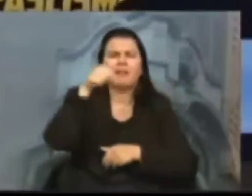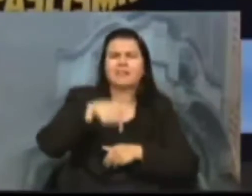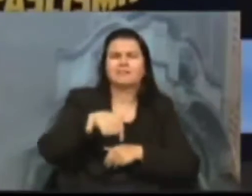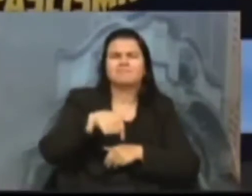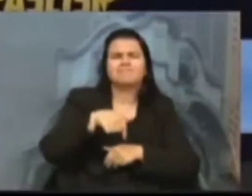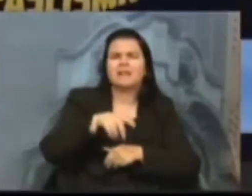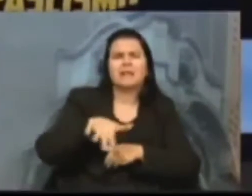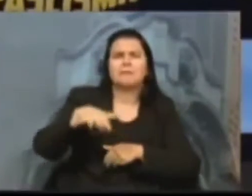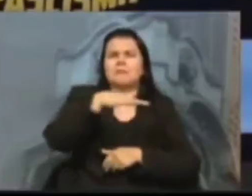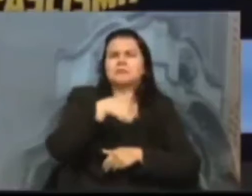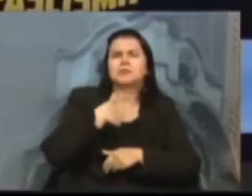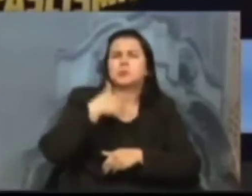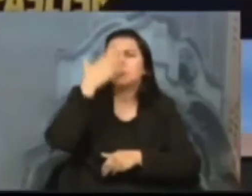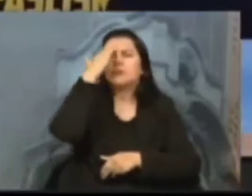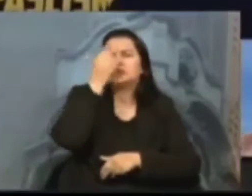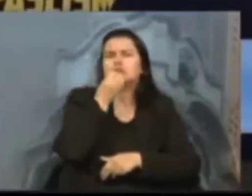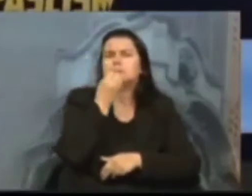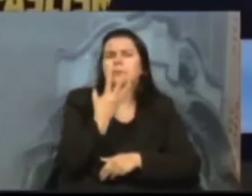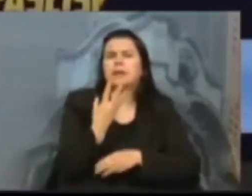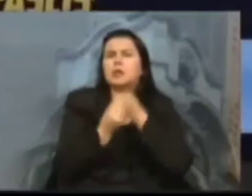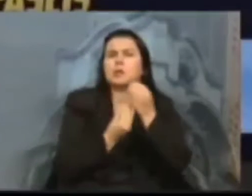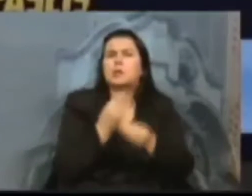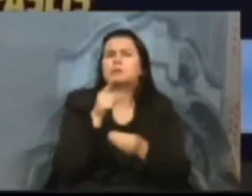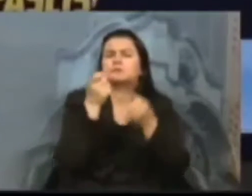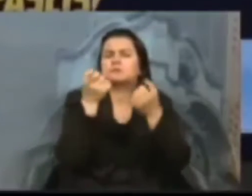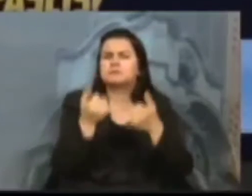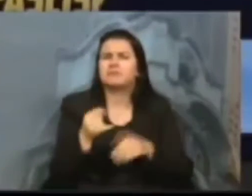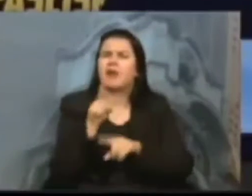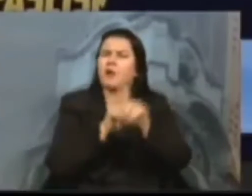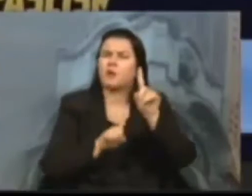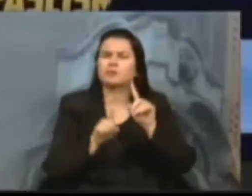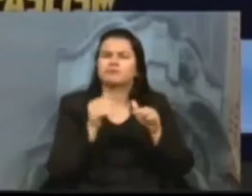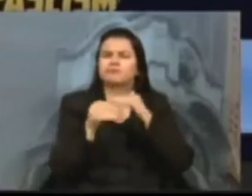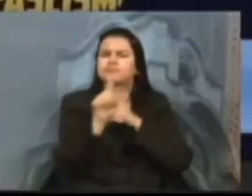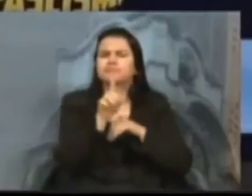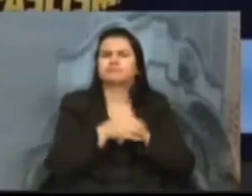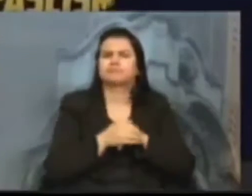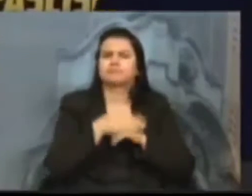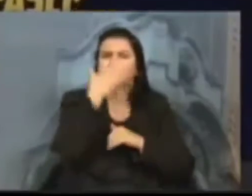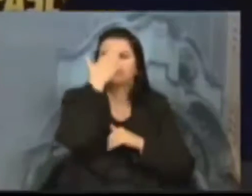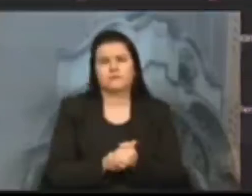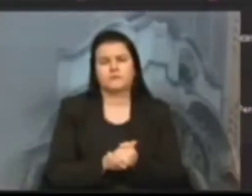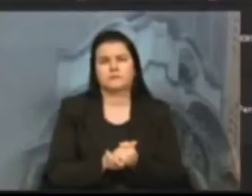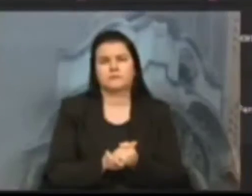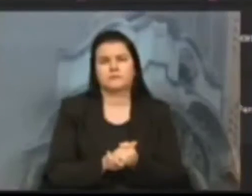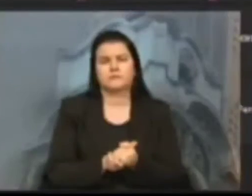muito bem para onde é que tu quis caminhar, mas a gente não tem concordância em relação a isso. Obrigado.